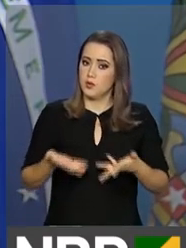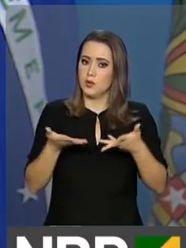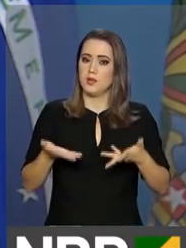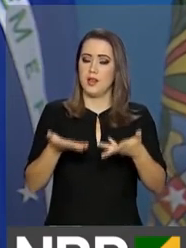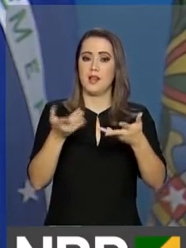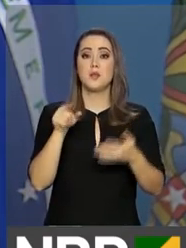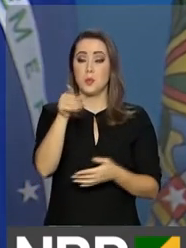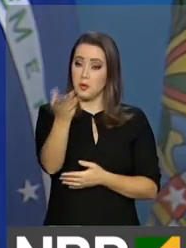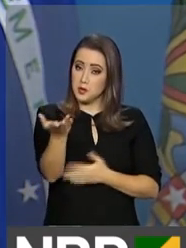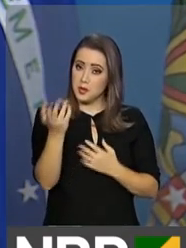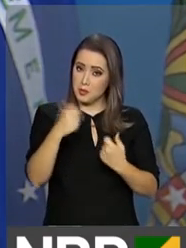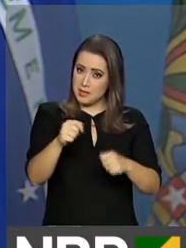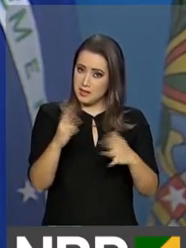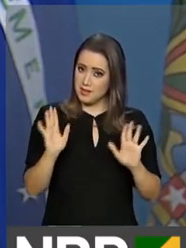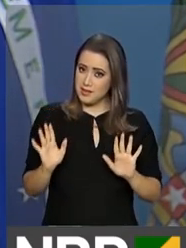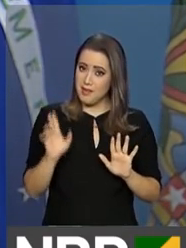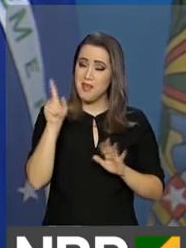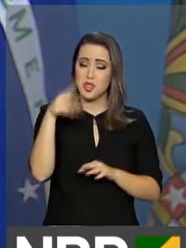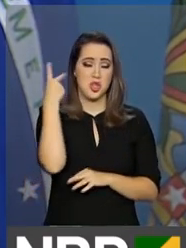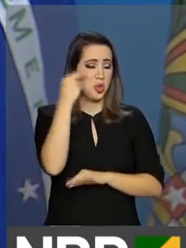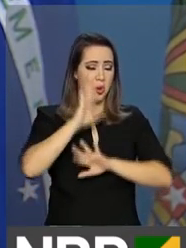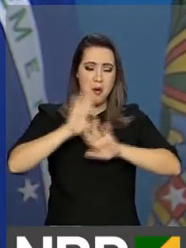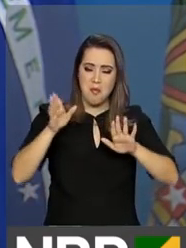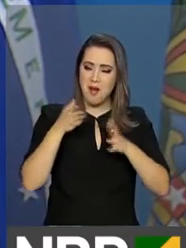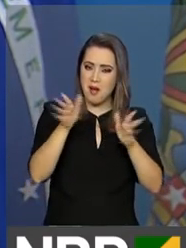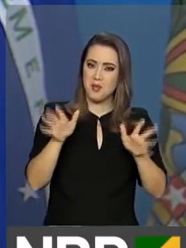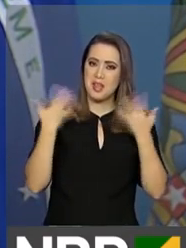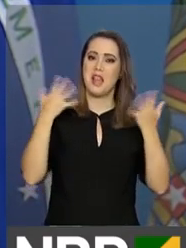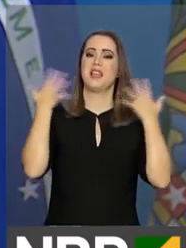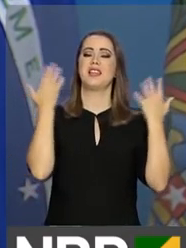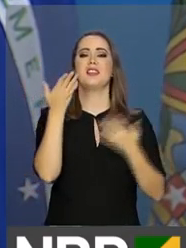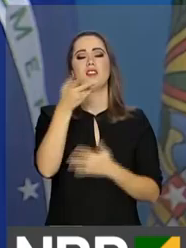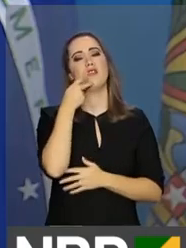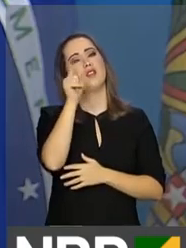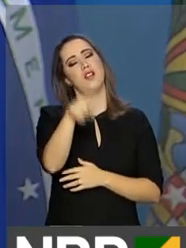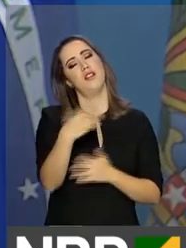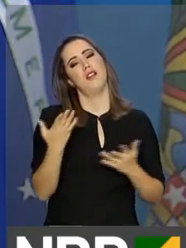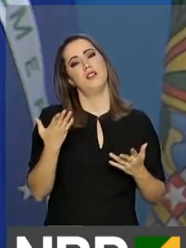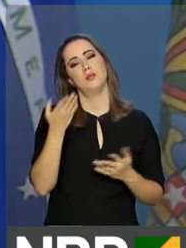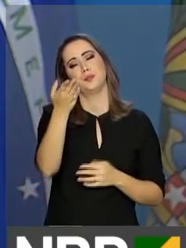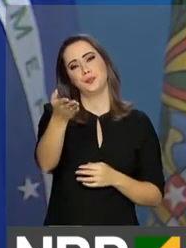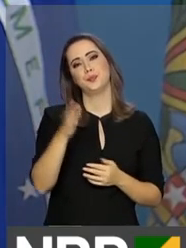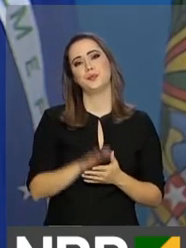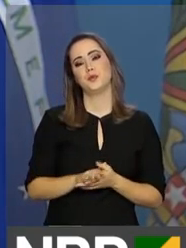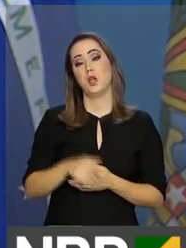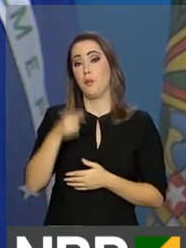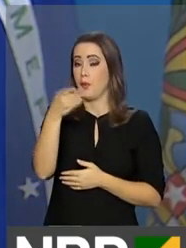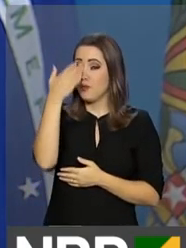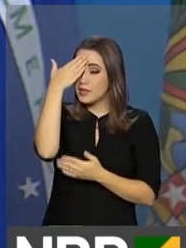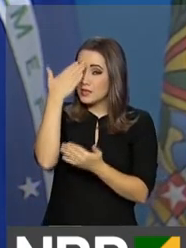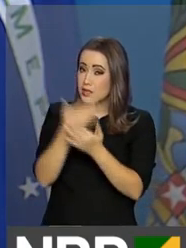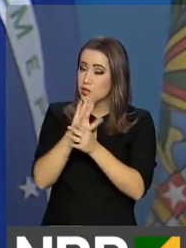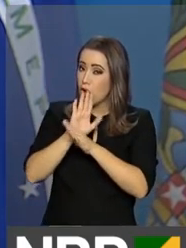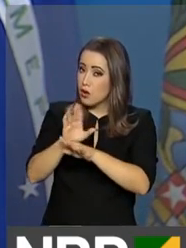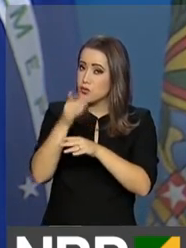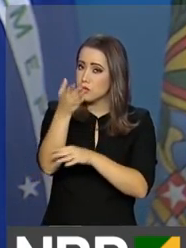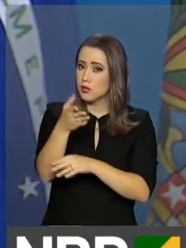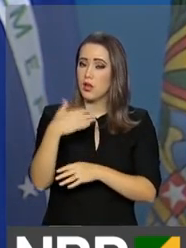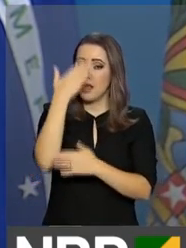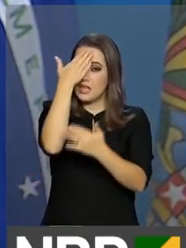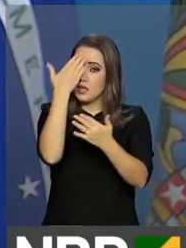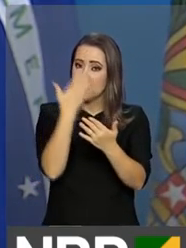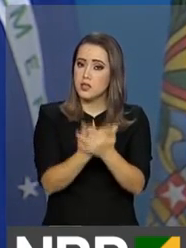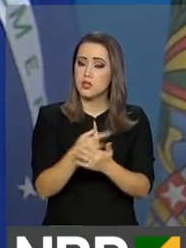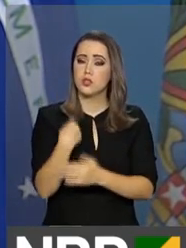algum entusiasmo a quem é naturalmente entusiasmado. Mas se eu puder dar uma palavra, digamos assim, de crença, de apoio, eu digo,